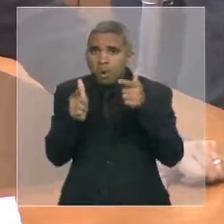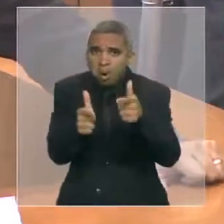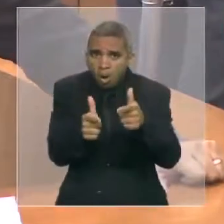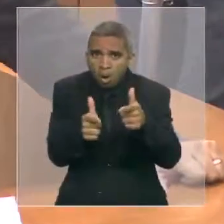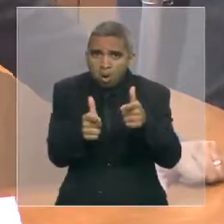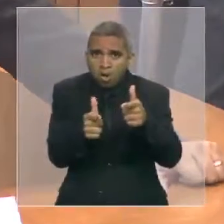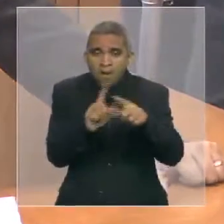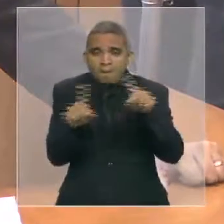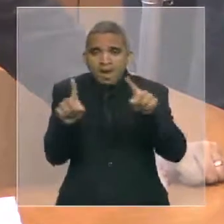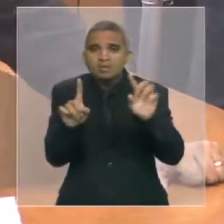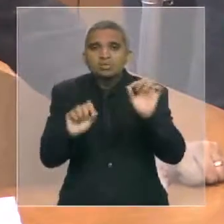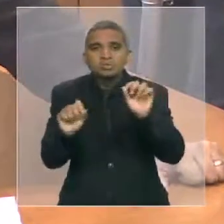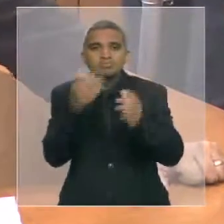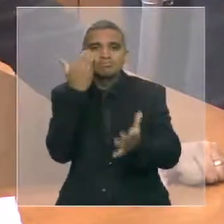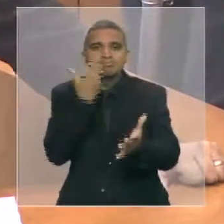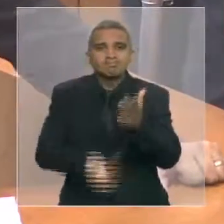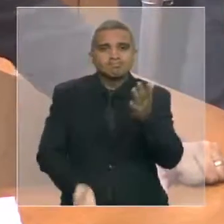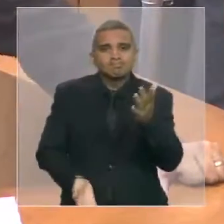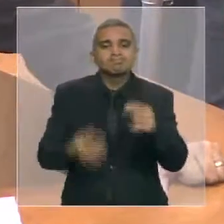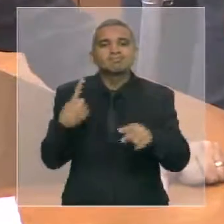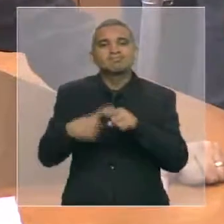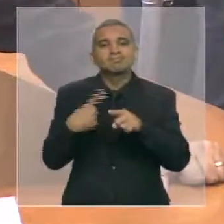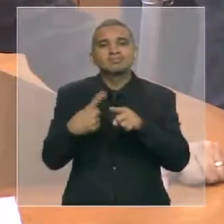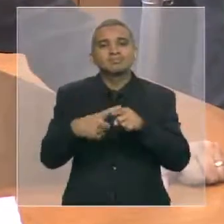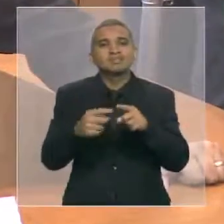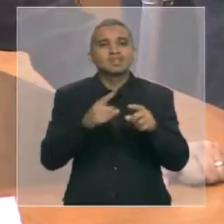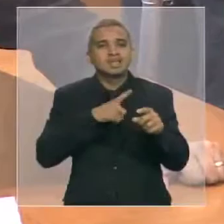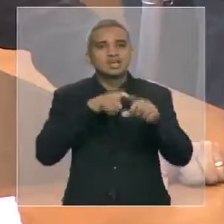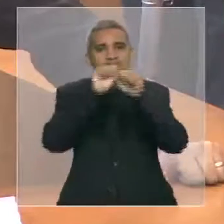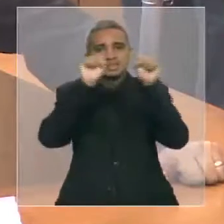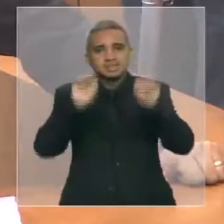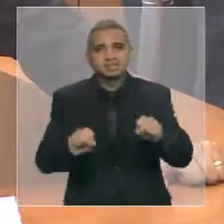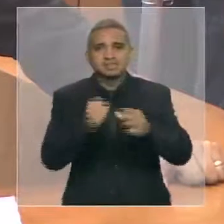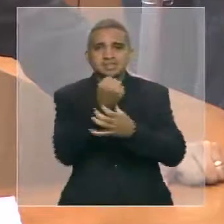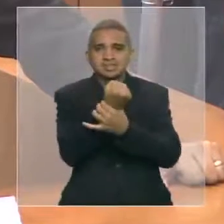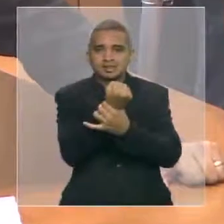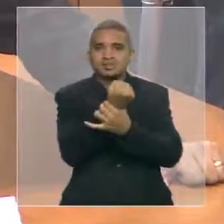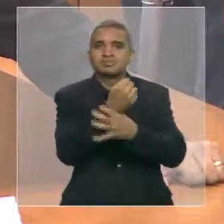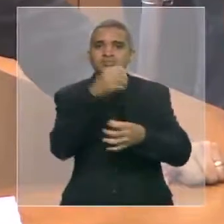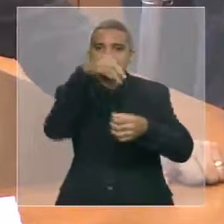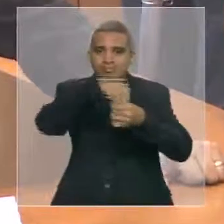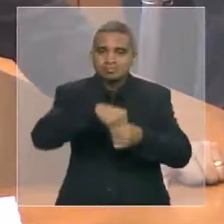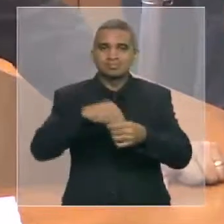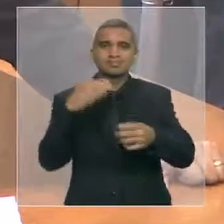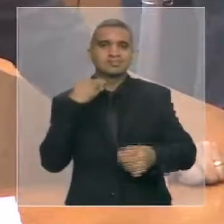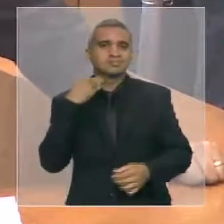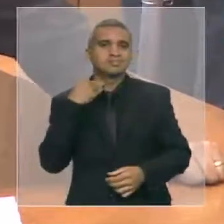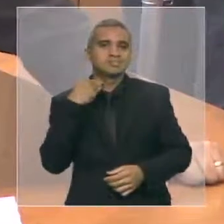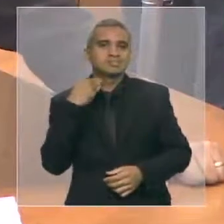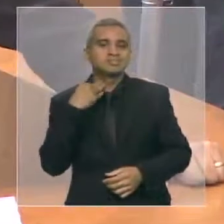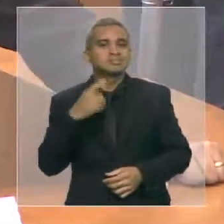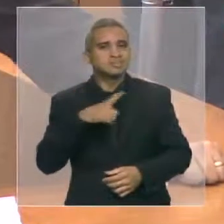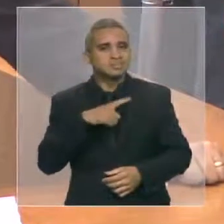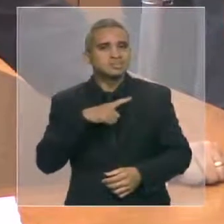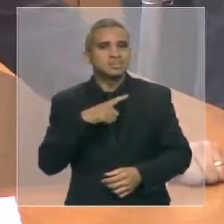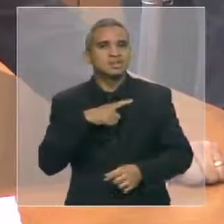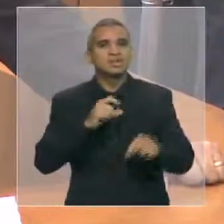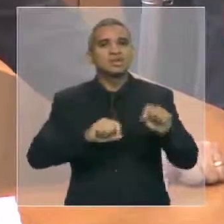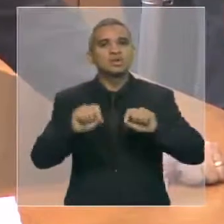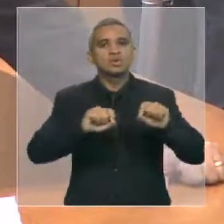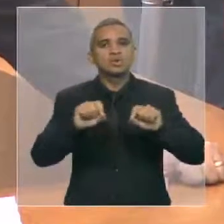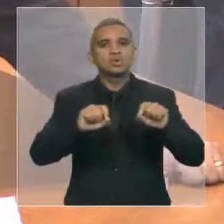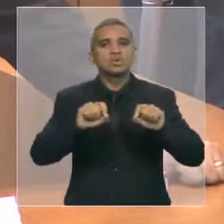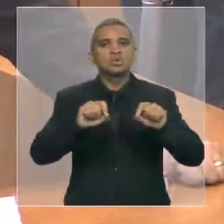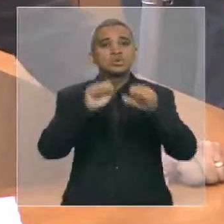foi frustrada por um próprio sistema de segurança que tinha, que é um sistema que libera